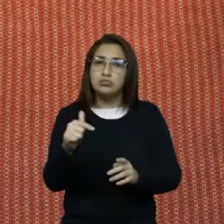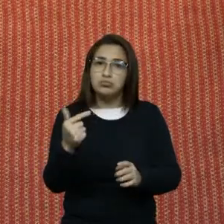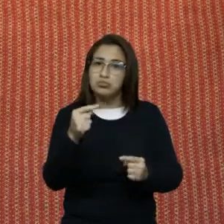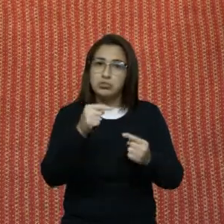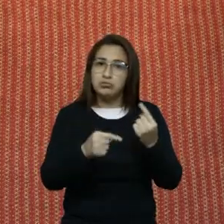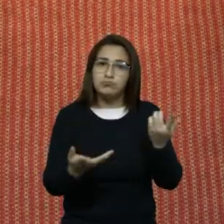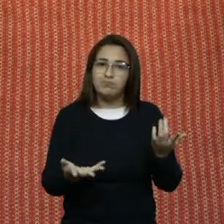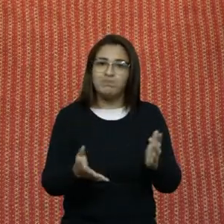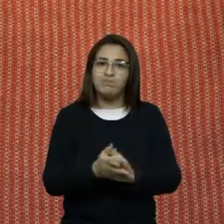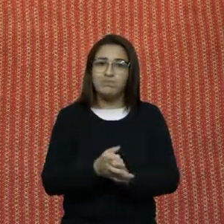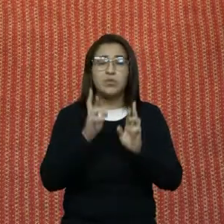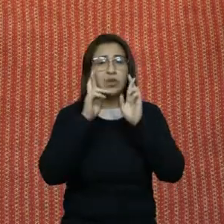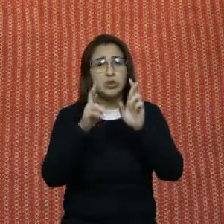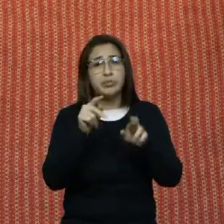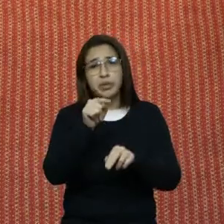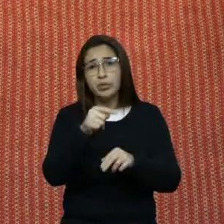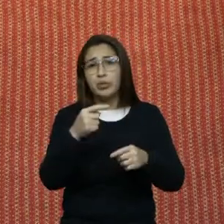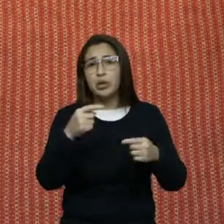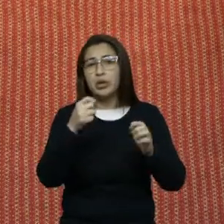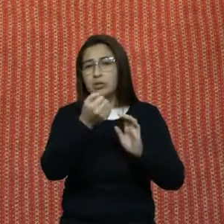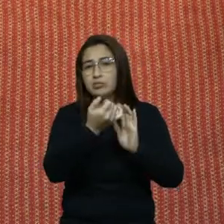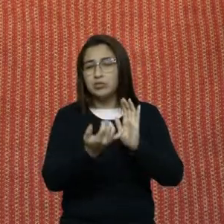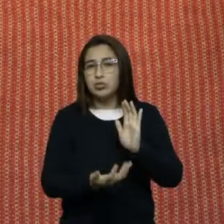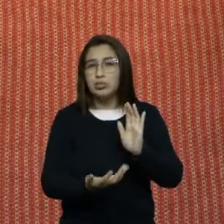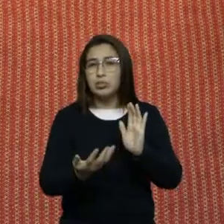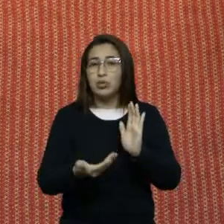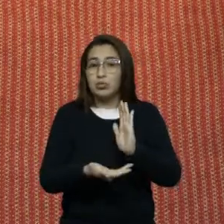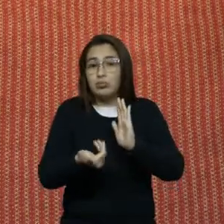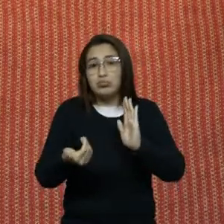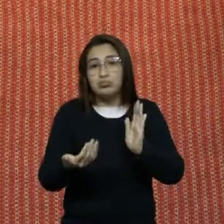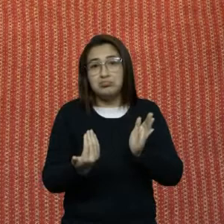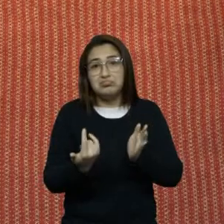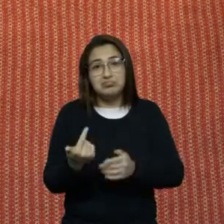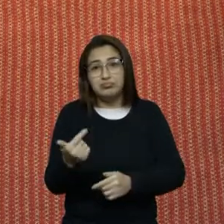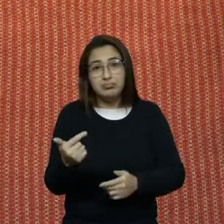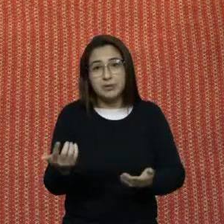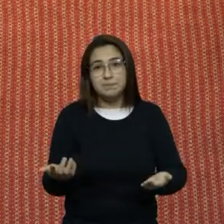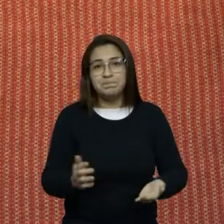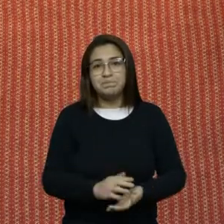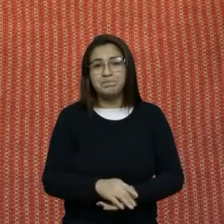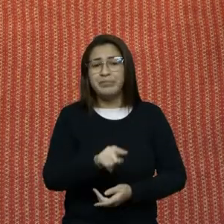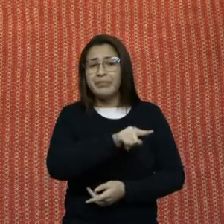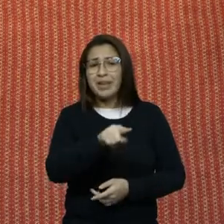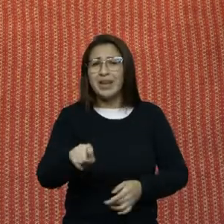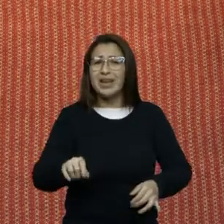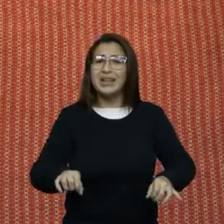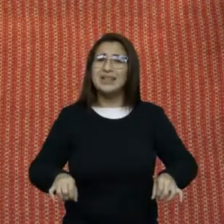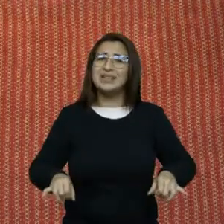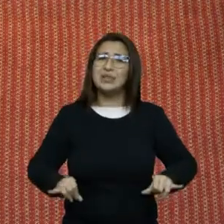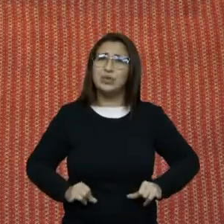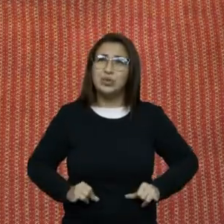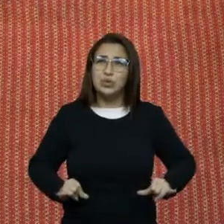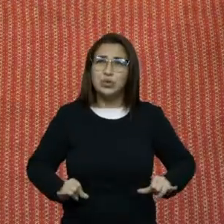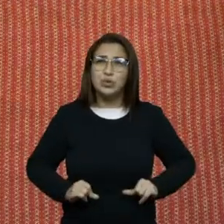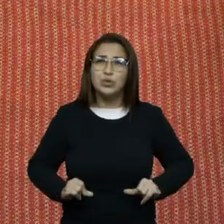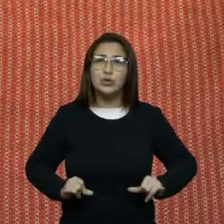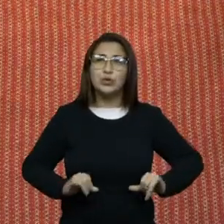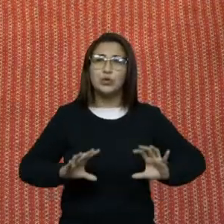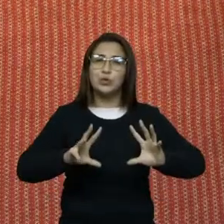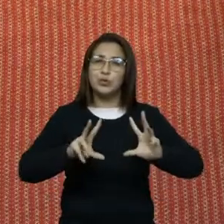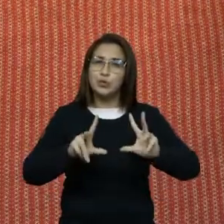ao Deputado é relator acabou ficando fora do relatório EA um setor muito prejudicado por todo